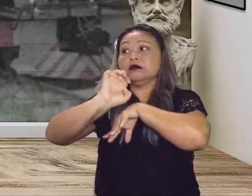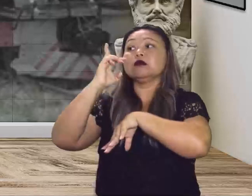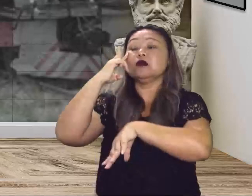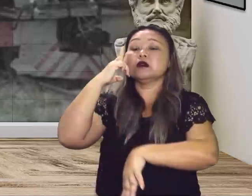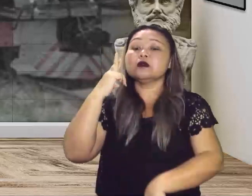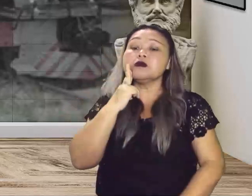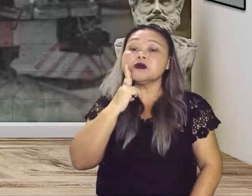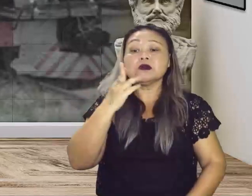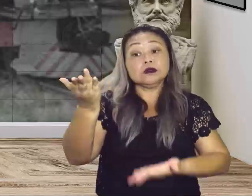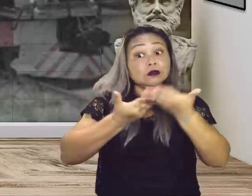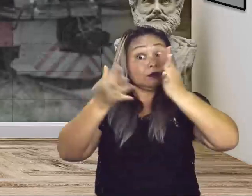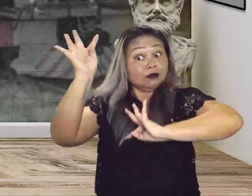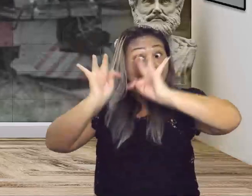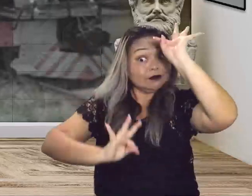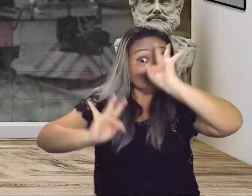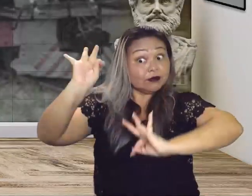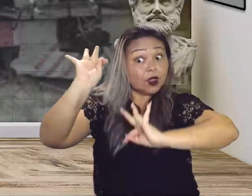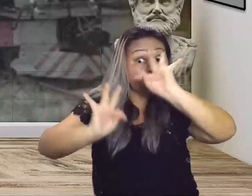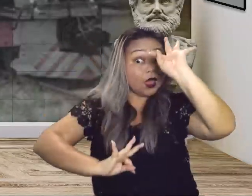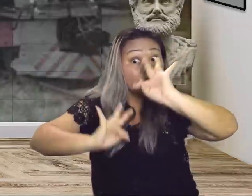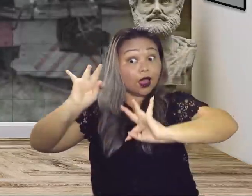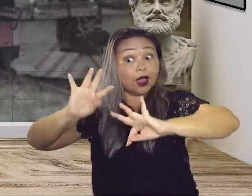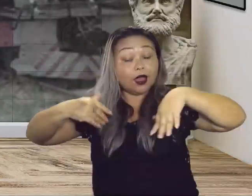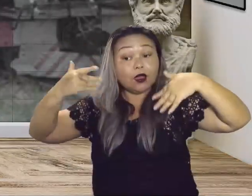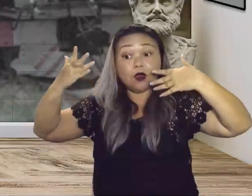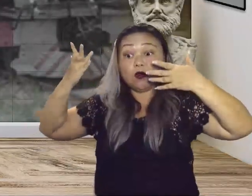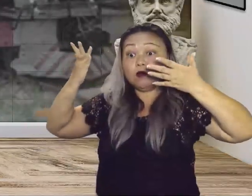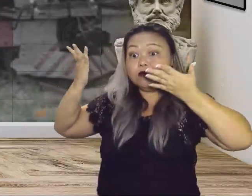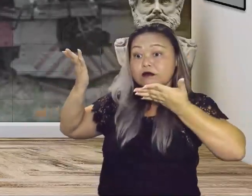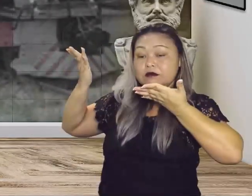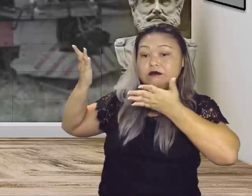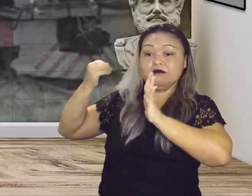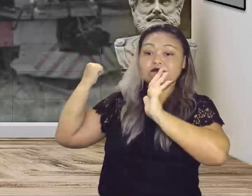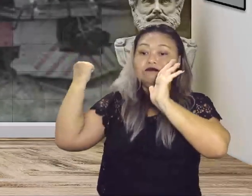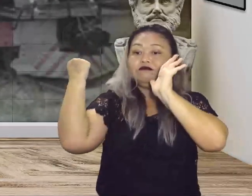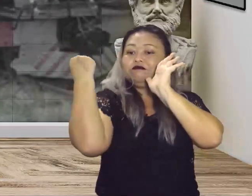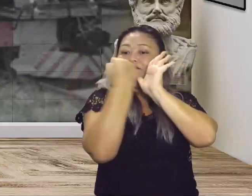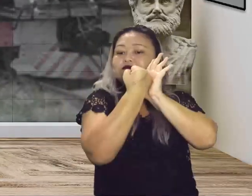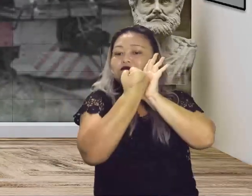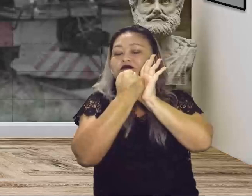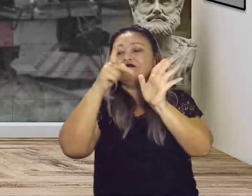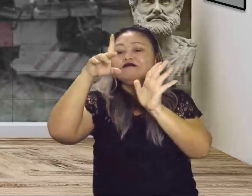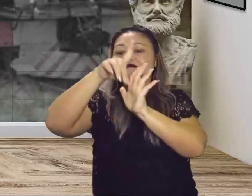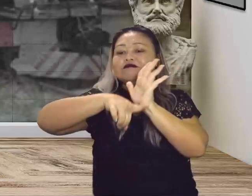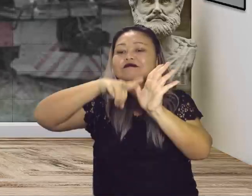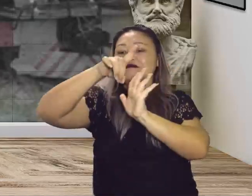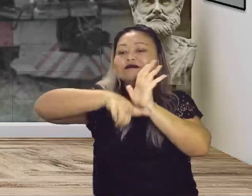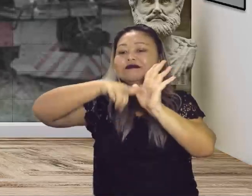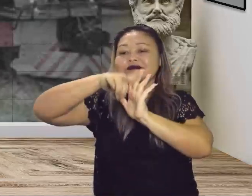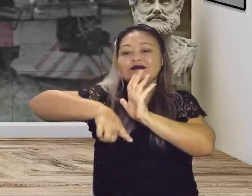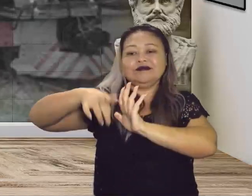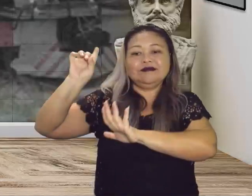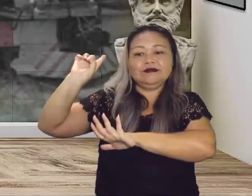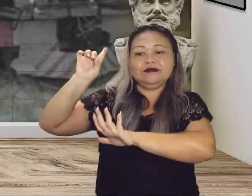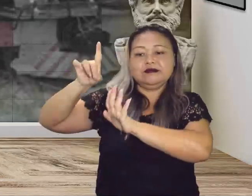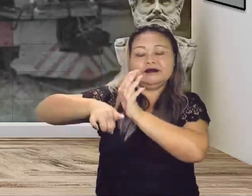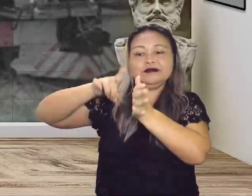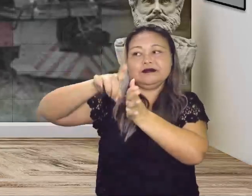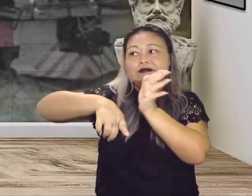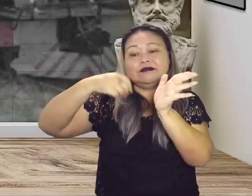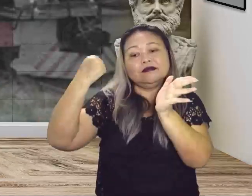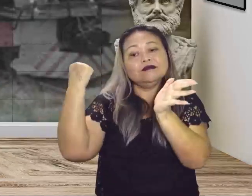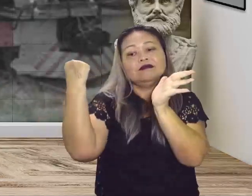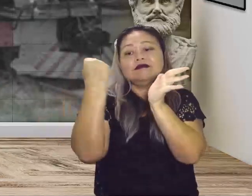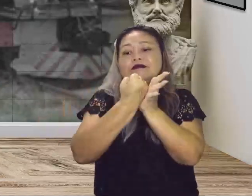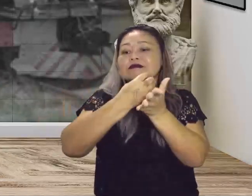Rondônia. Mediação tecnológica, olha aí, ó, nosso símbolo, né, de Rondônia, estrada de ferro, madeira, mamoré,